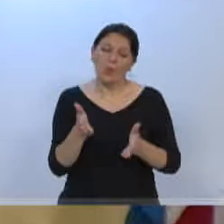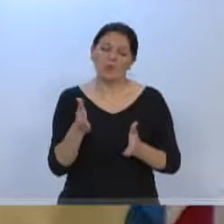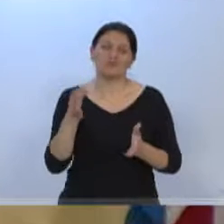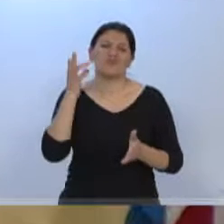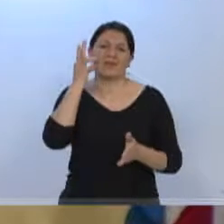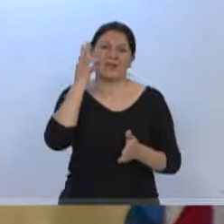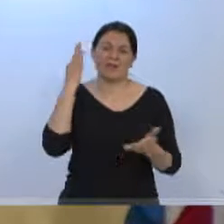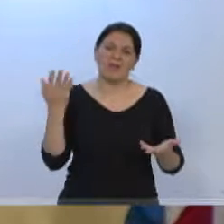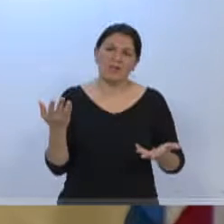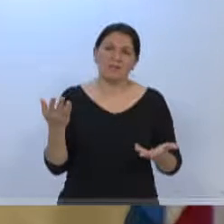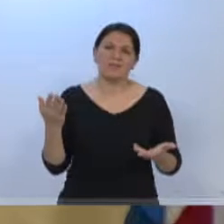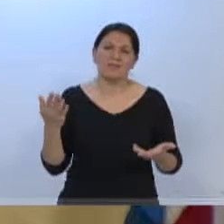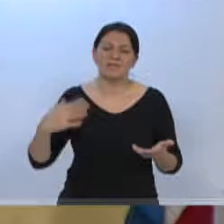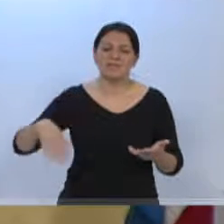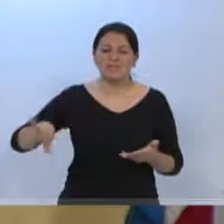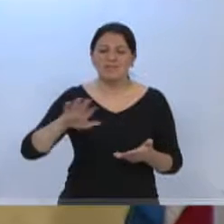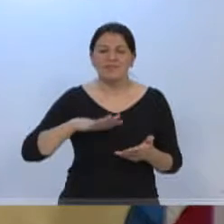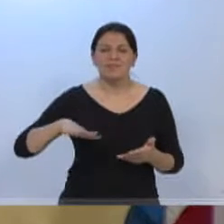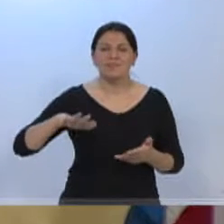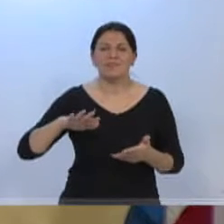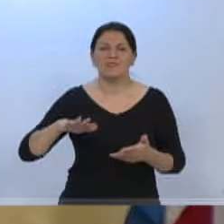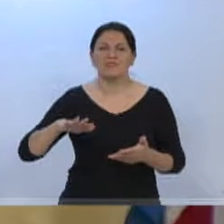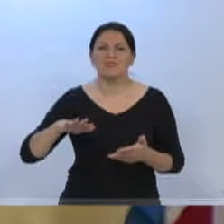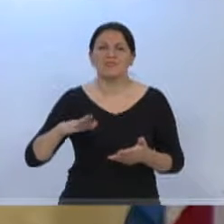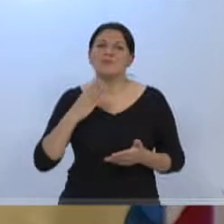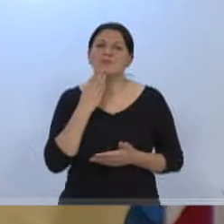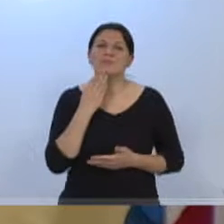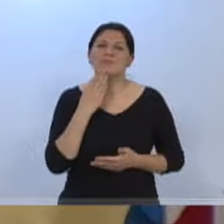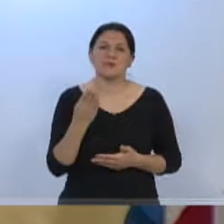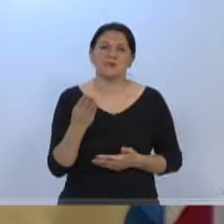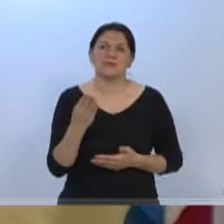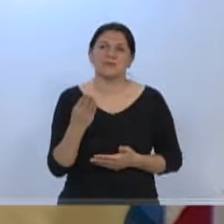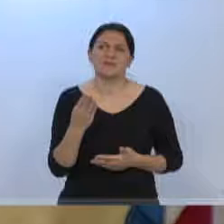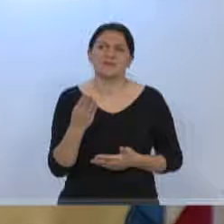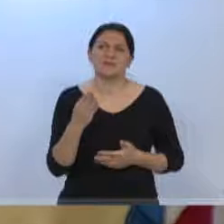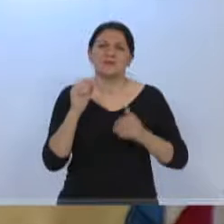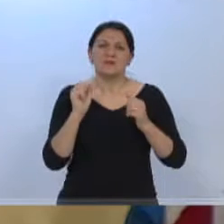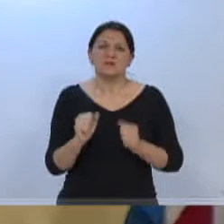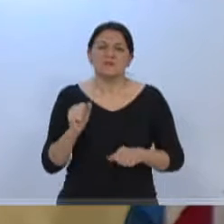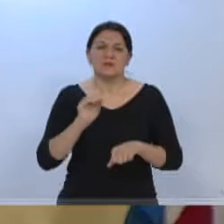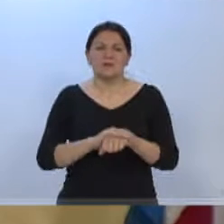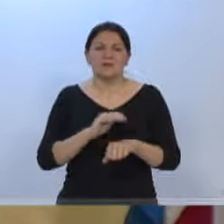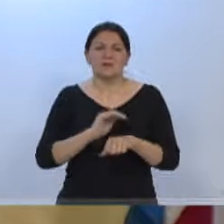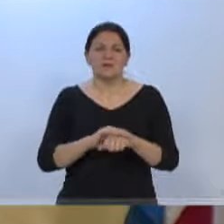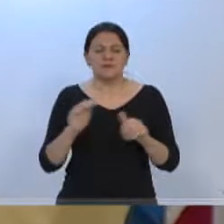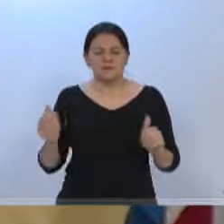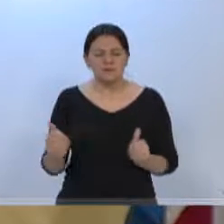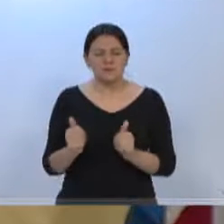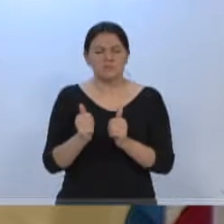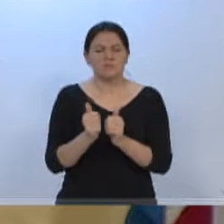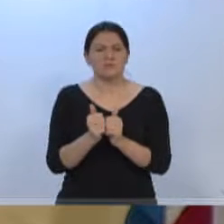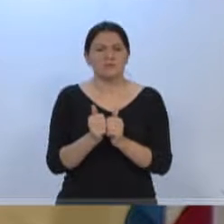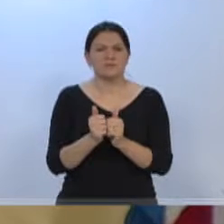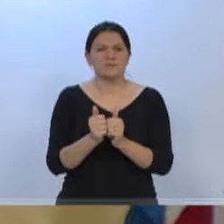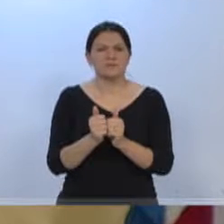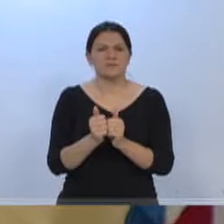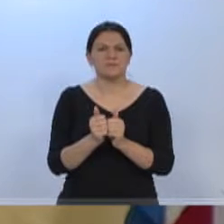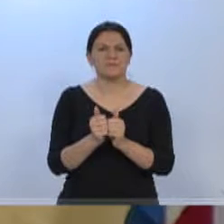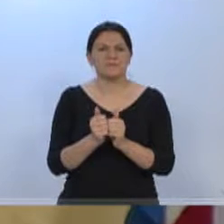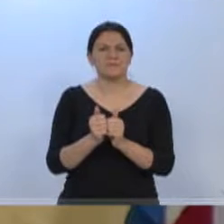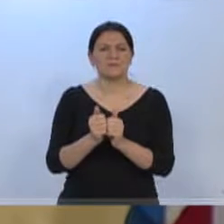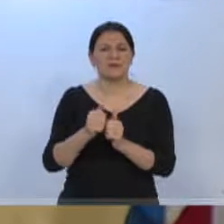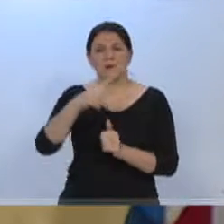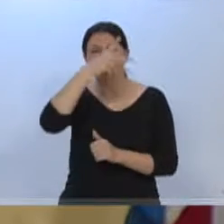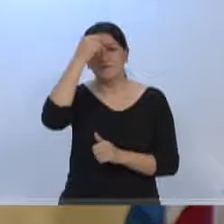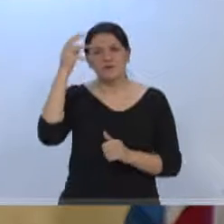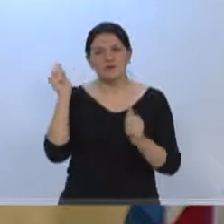que a gente pode agir localmente aqui, fica, na verdade, o pedido, né, para que a gente possa fazer essa aproximação aqui do poder público com as